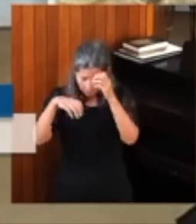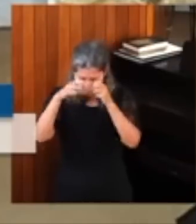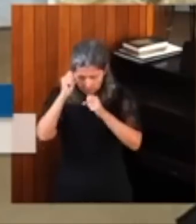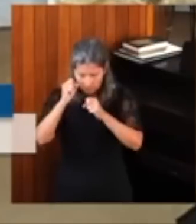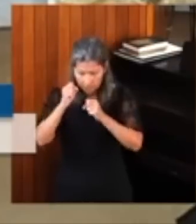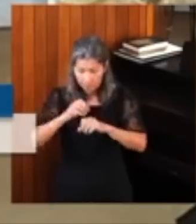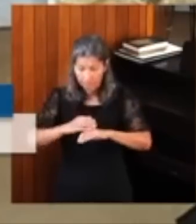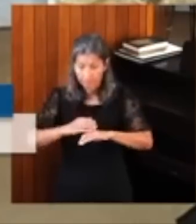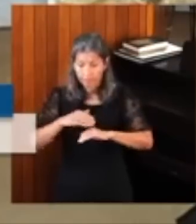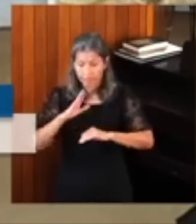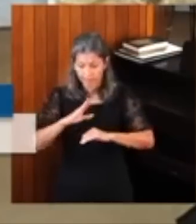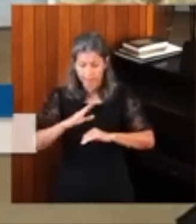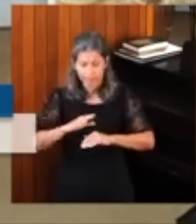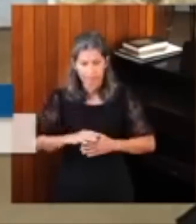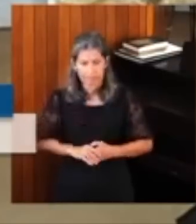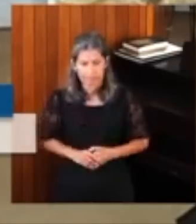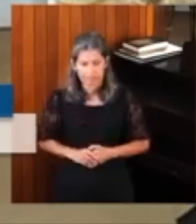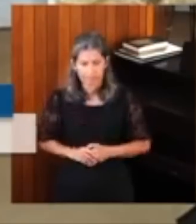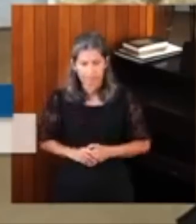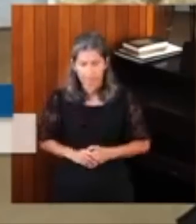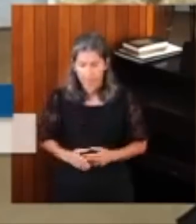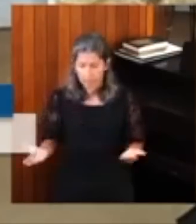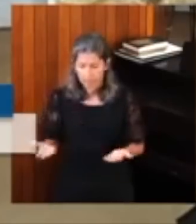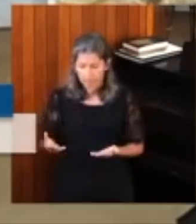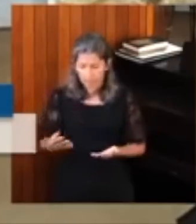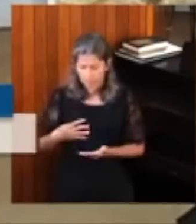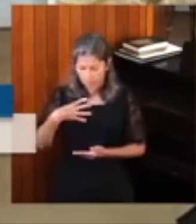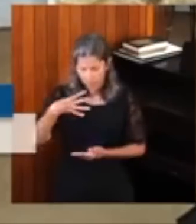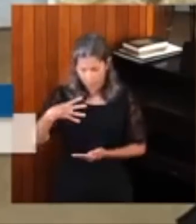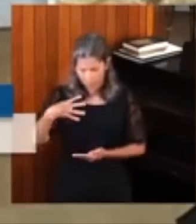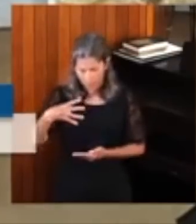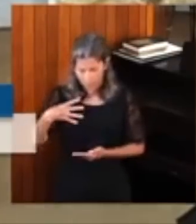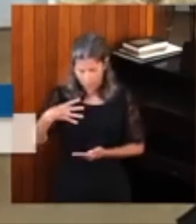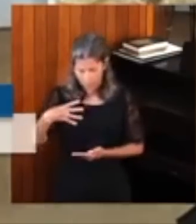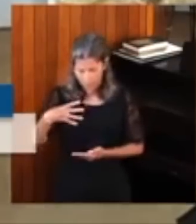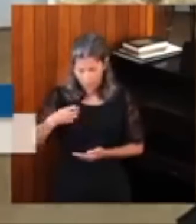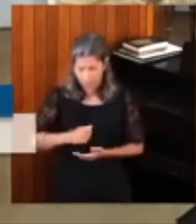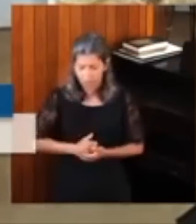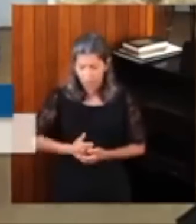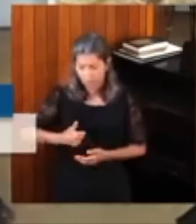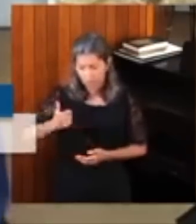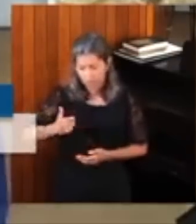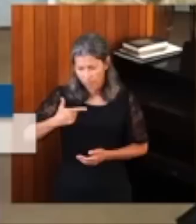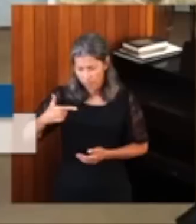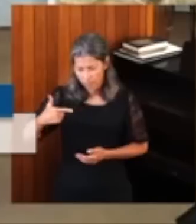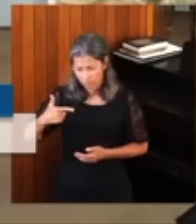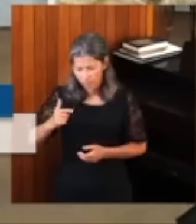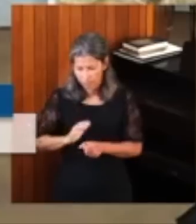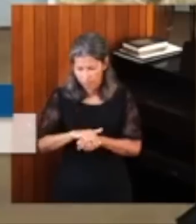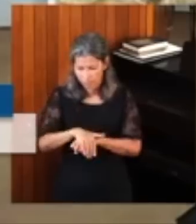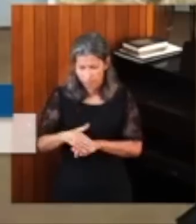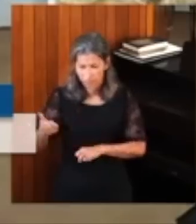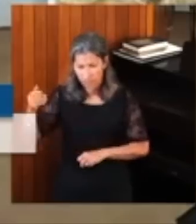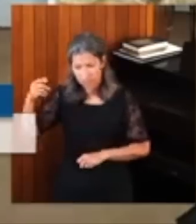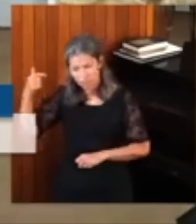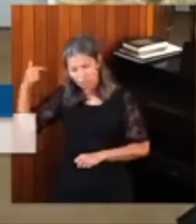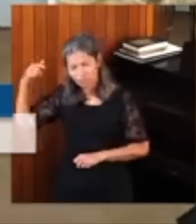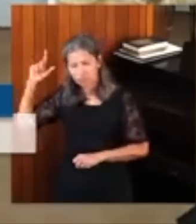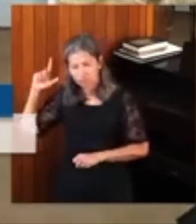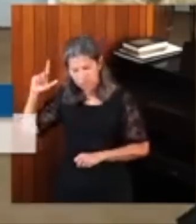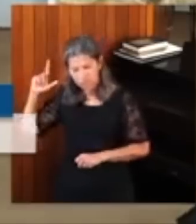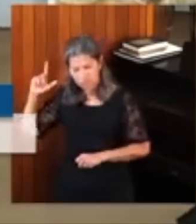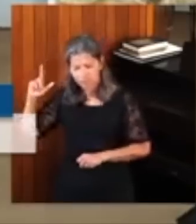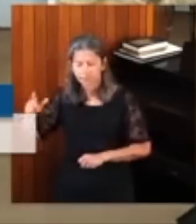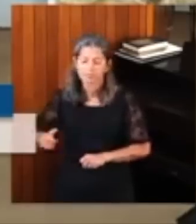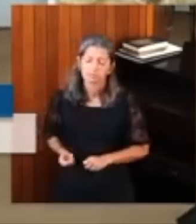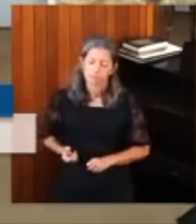Vamos então à parte 4, né, do nosso estudo. Partes 1 e 2 fizemos à noite, parte 3 agora pela manhã, e